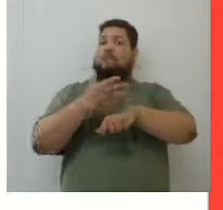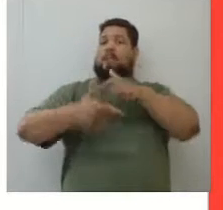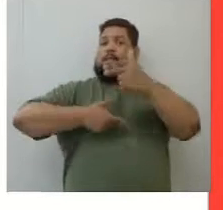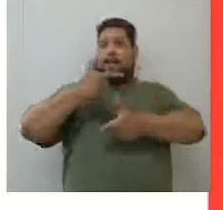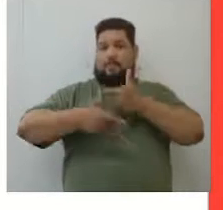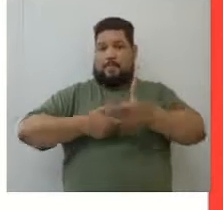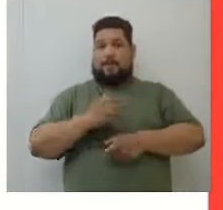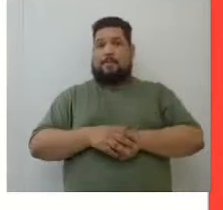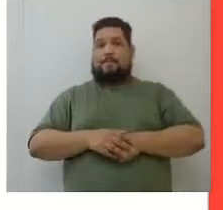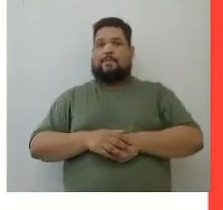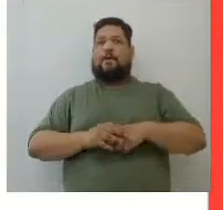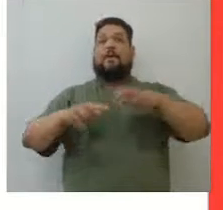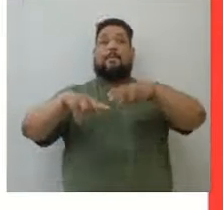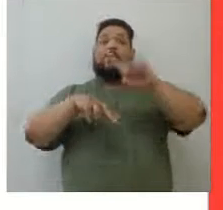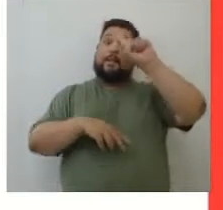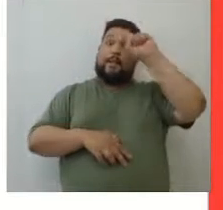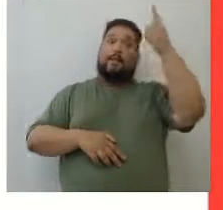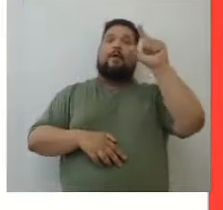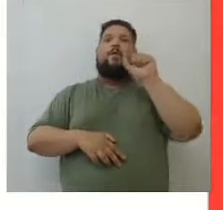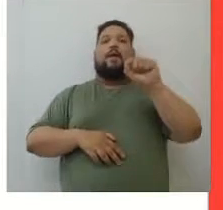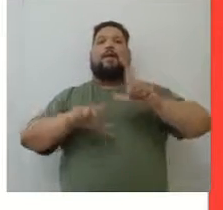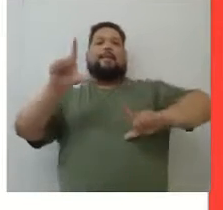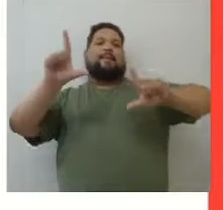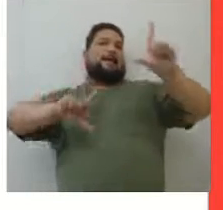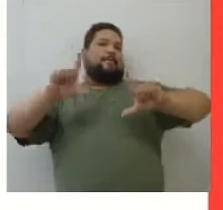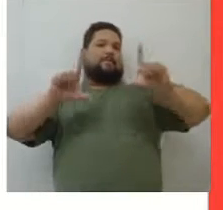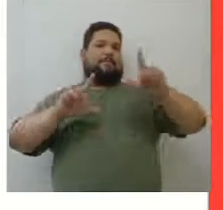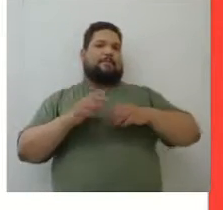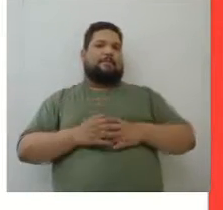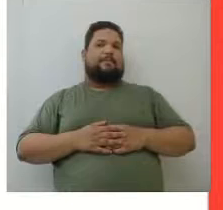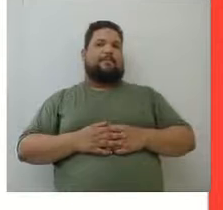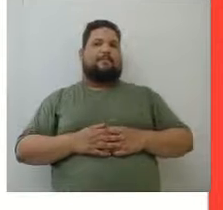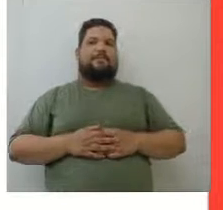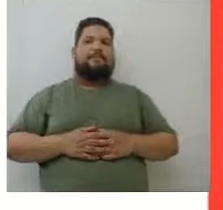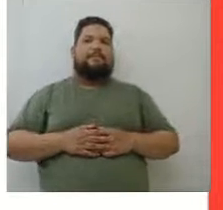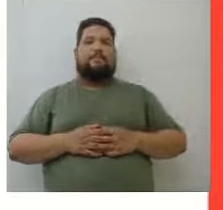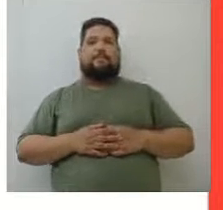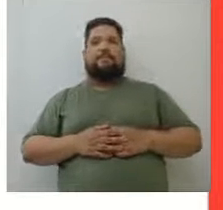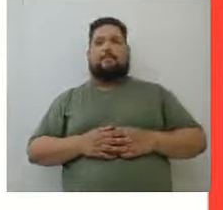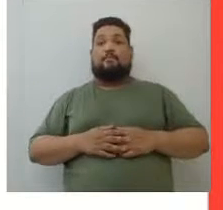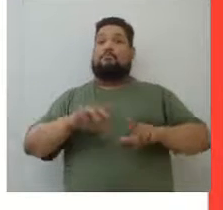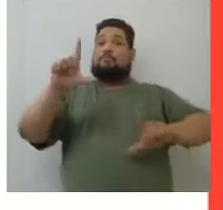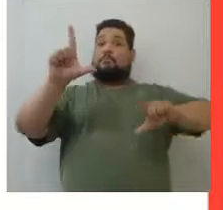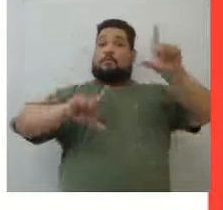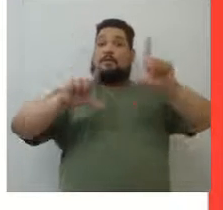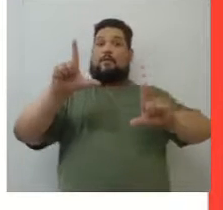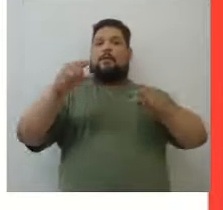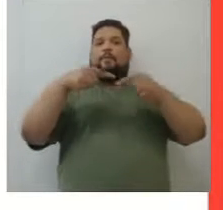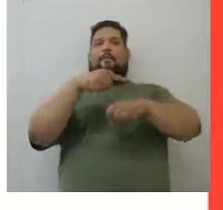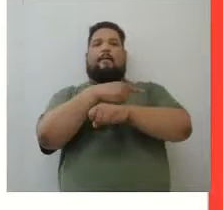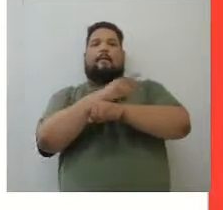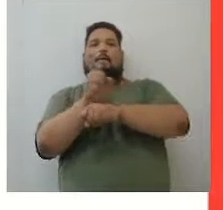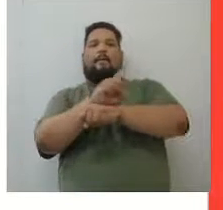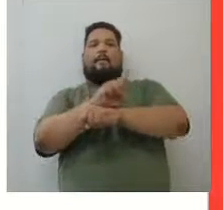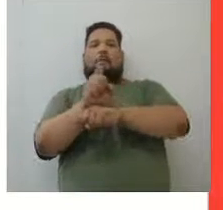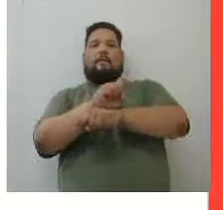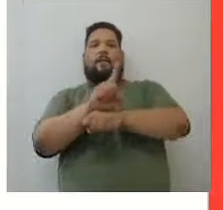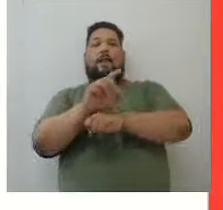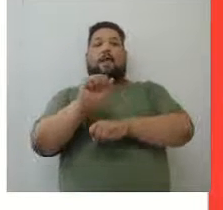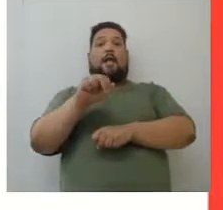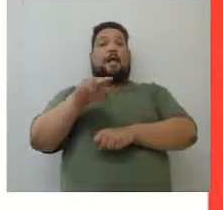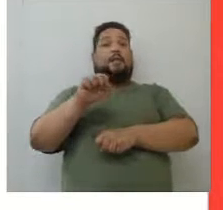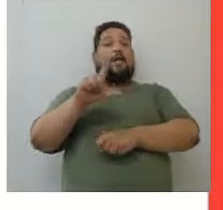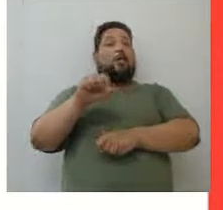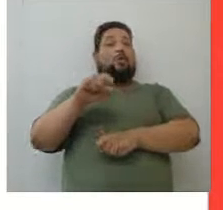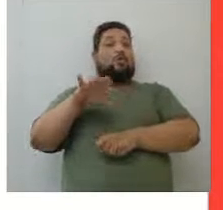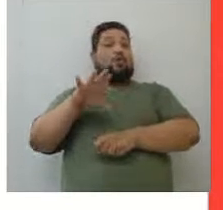Ok? E aí inventaram a televisão. Né? No sistema de televisão, anteriormente, era um sistema meio analógico, né? Tinha que ajeitar lá a